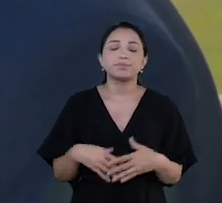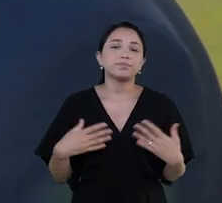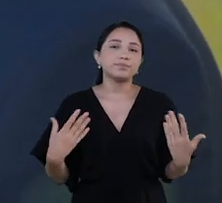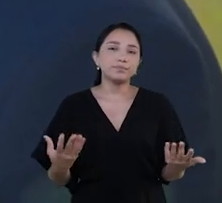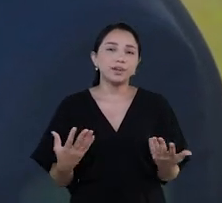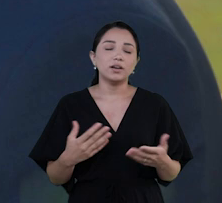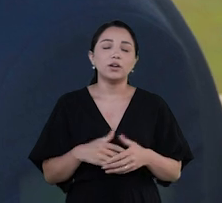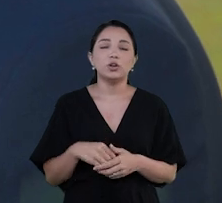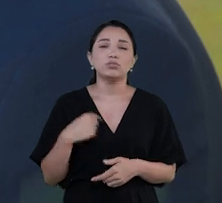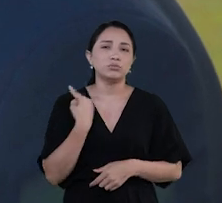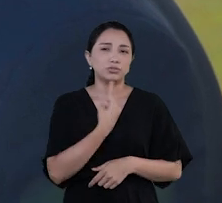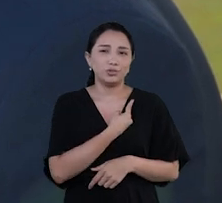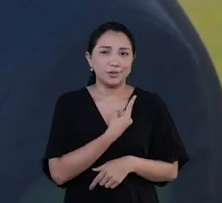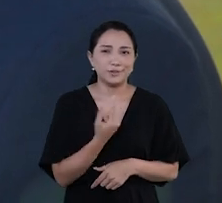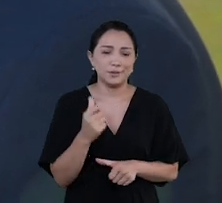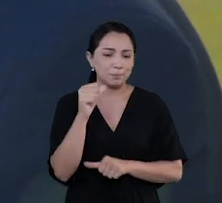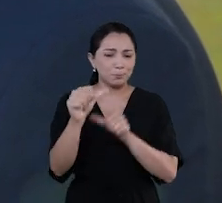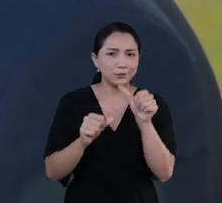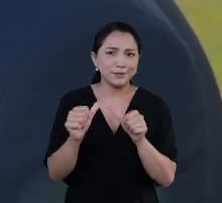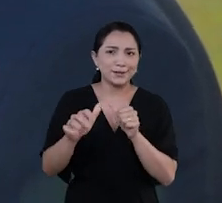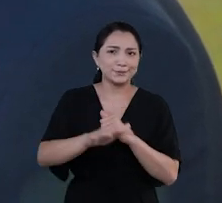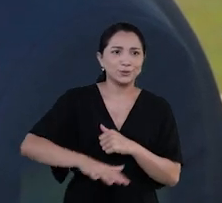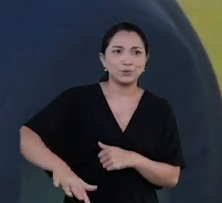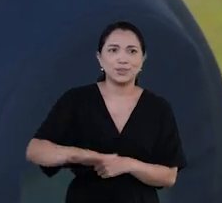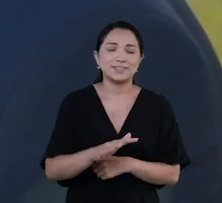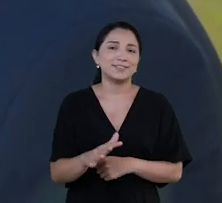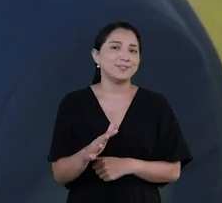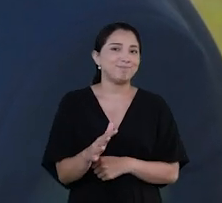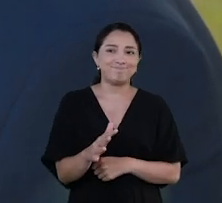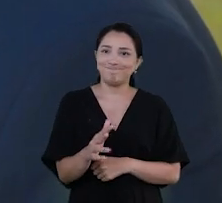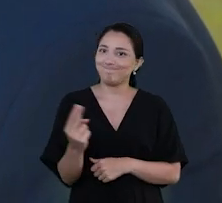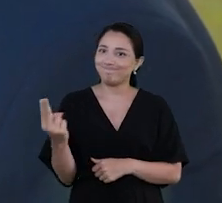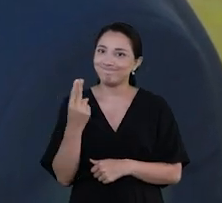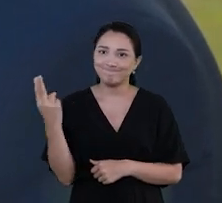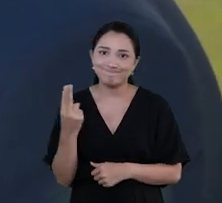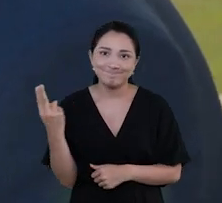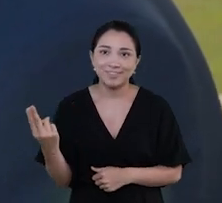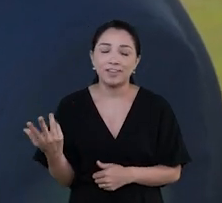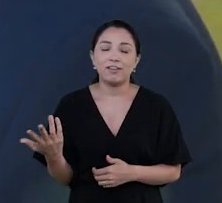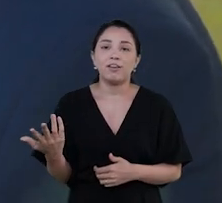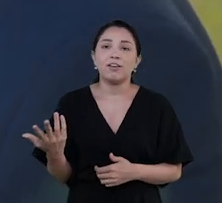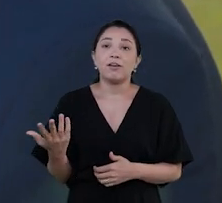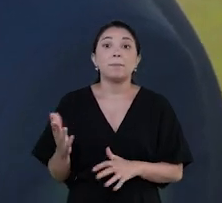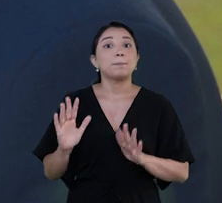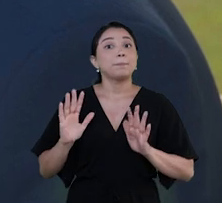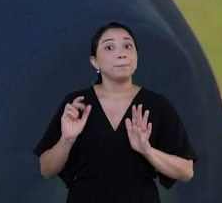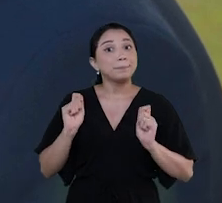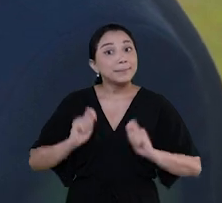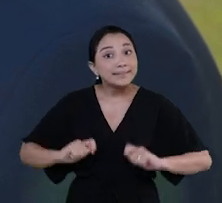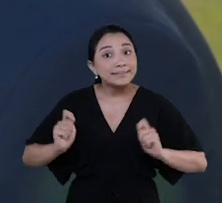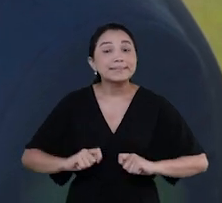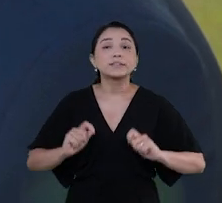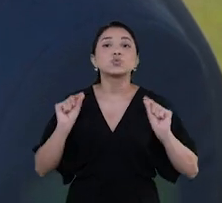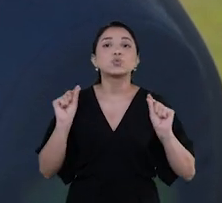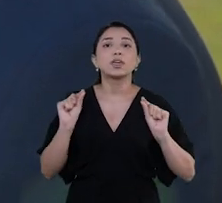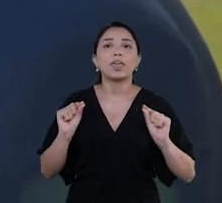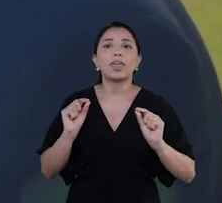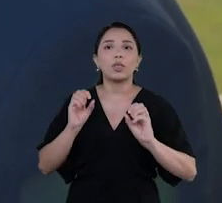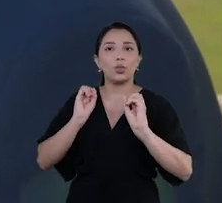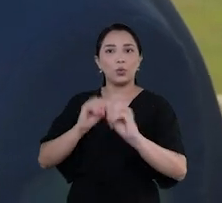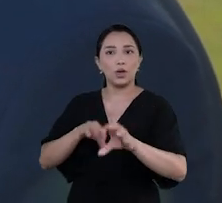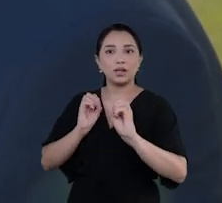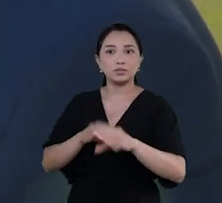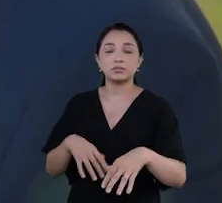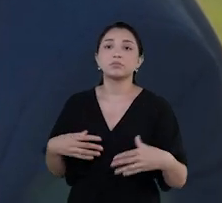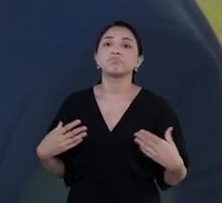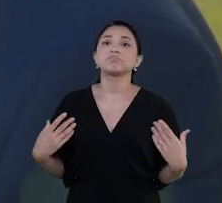temos como reverter essa situação ou mitigá-la né é sem a educação isso é né e